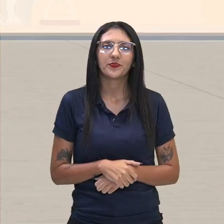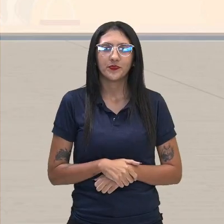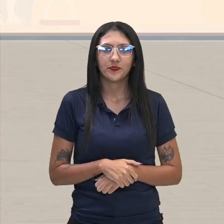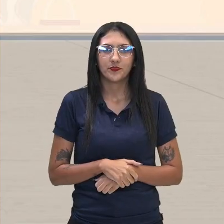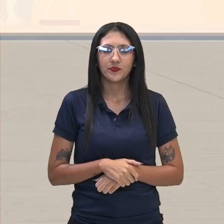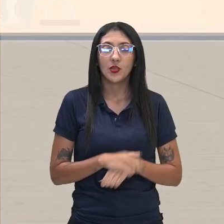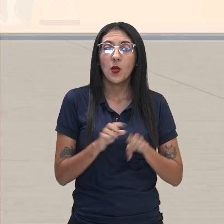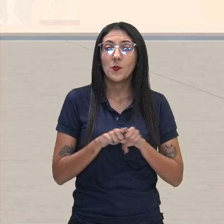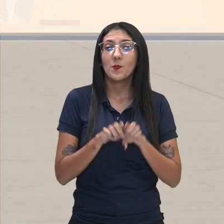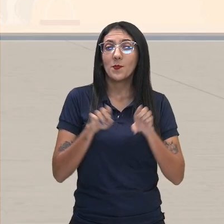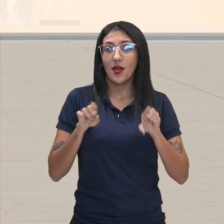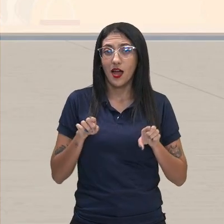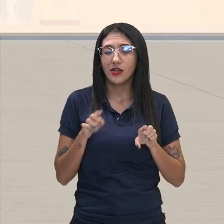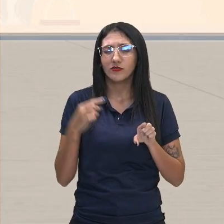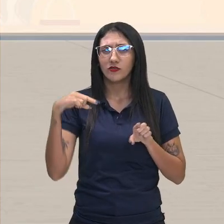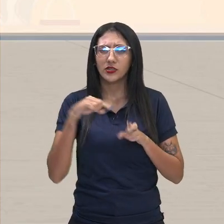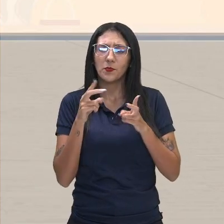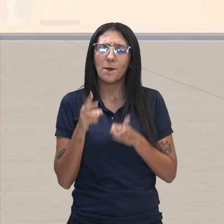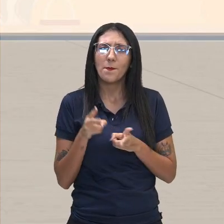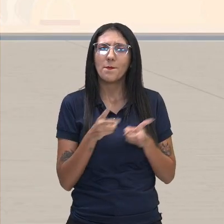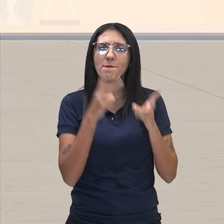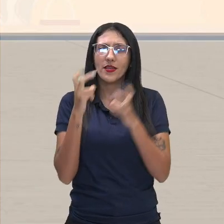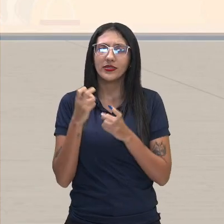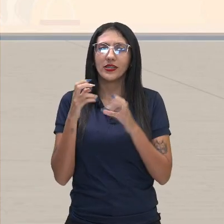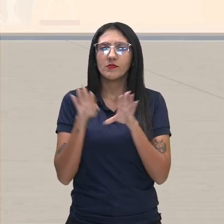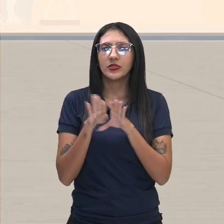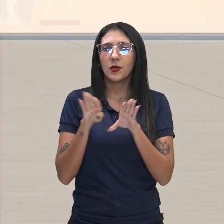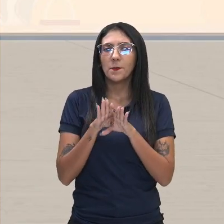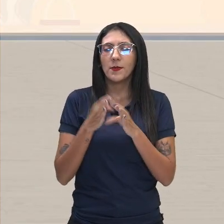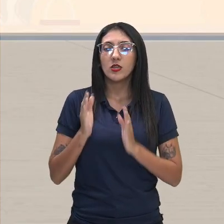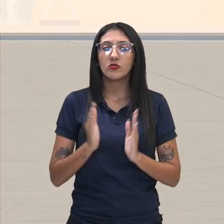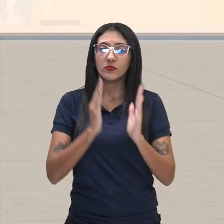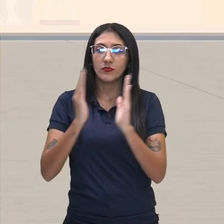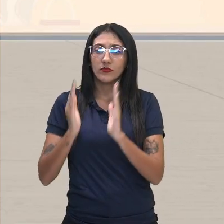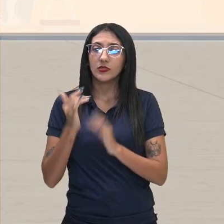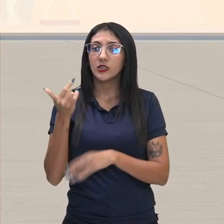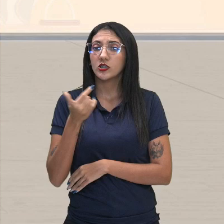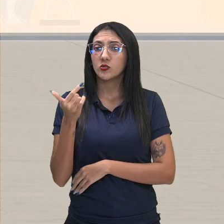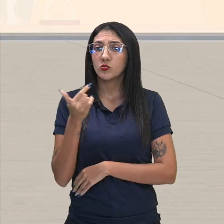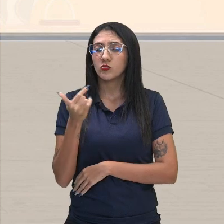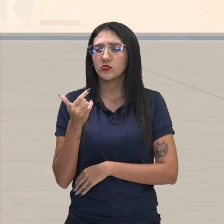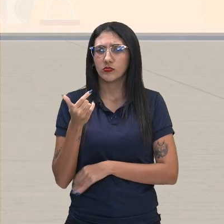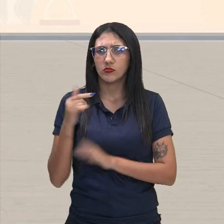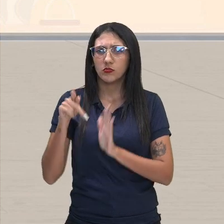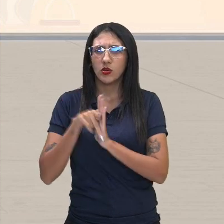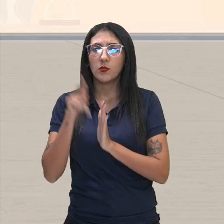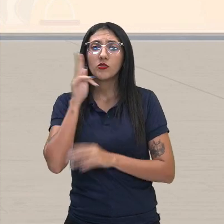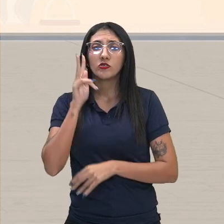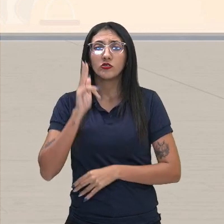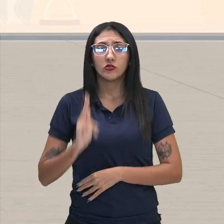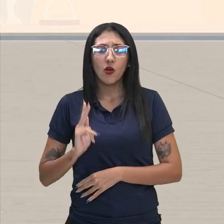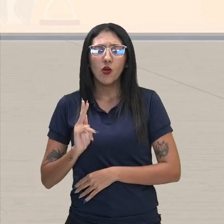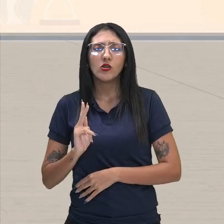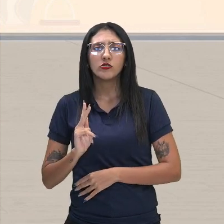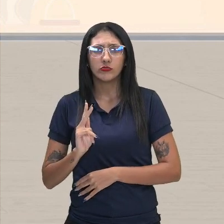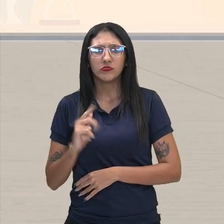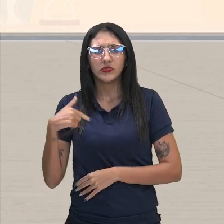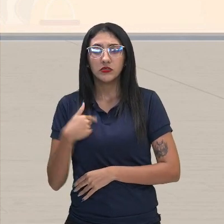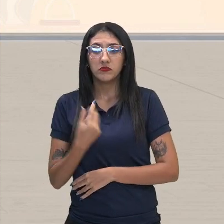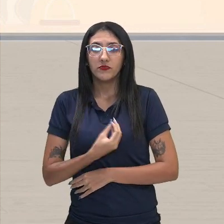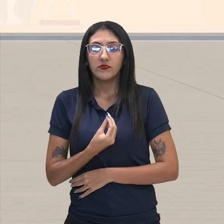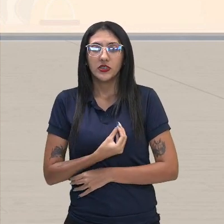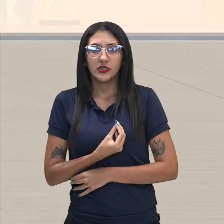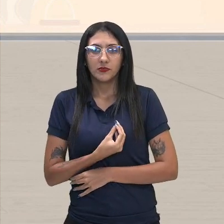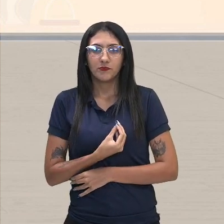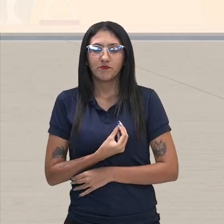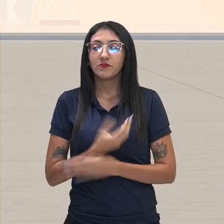você também percebe o tempo histórico, que é o tempo vivido. O tempo